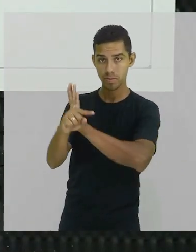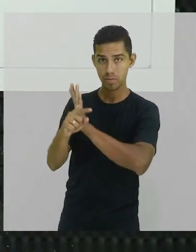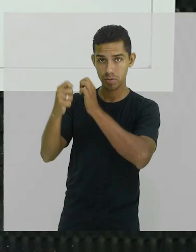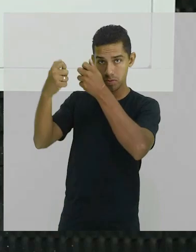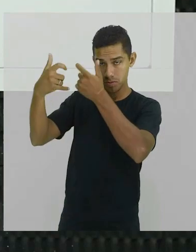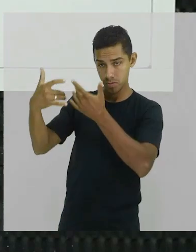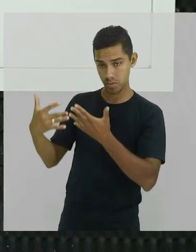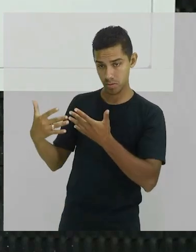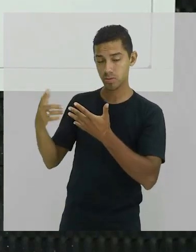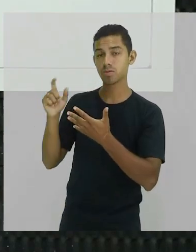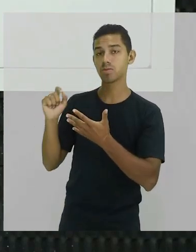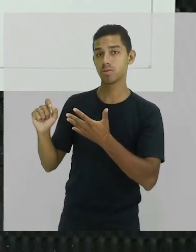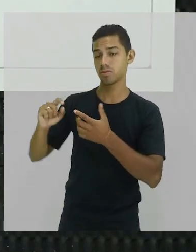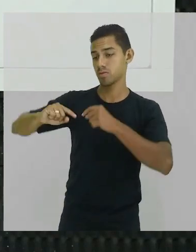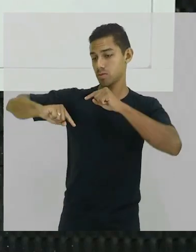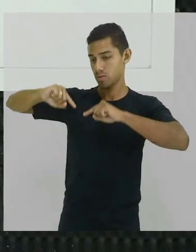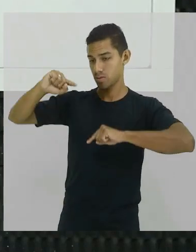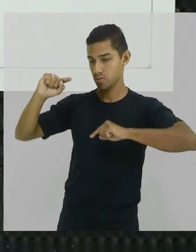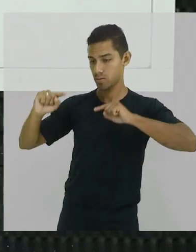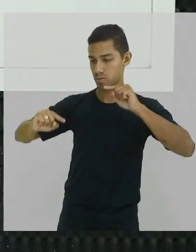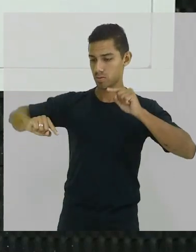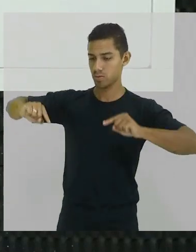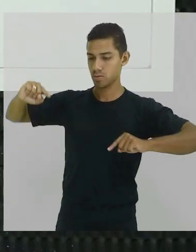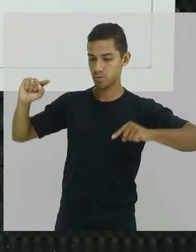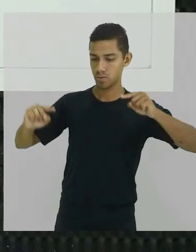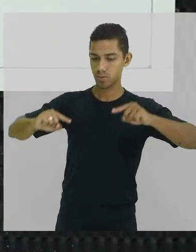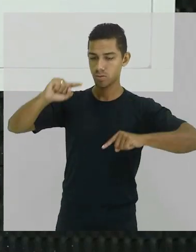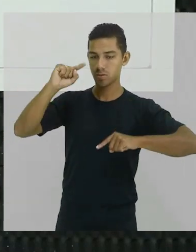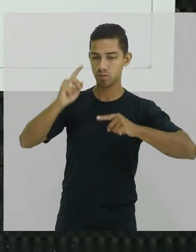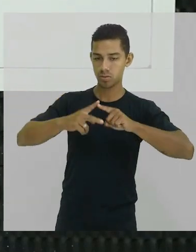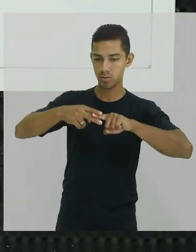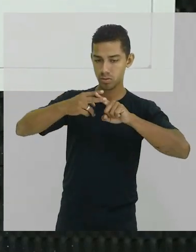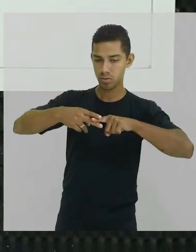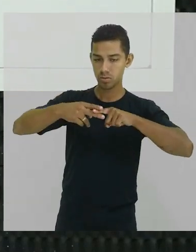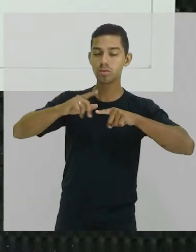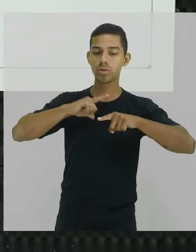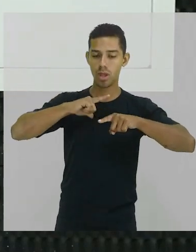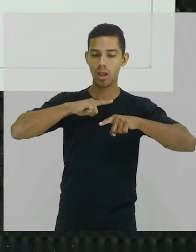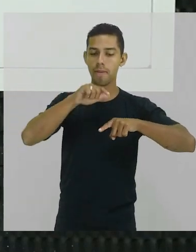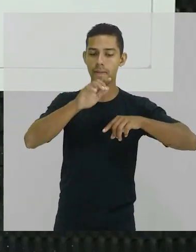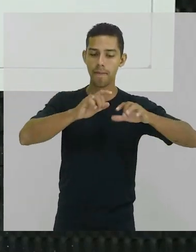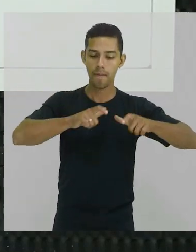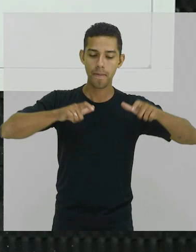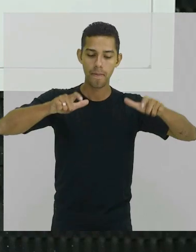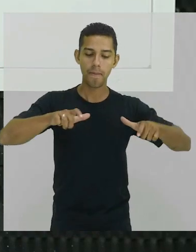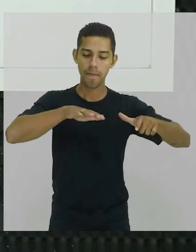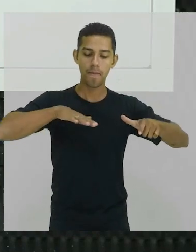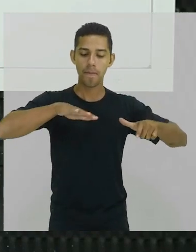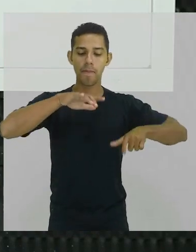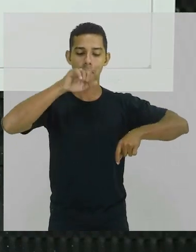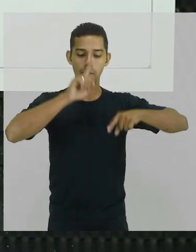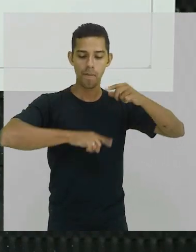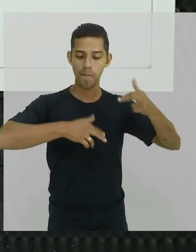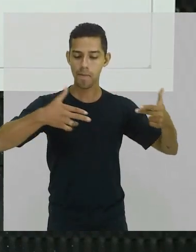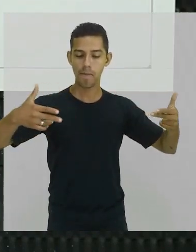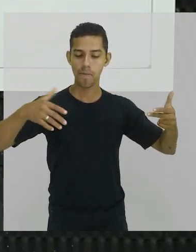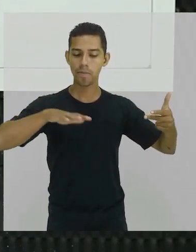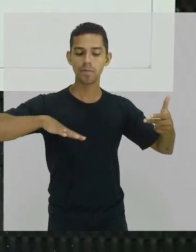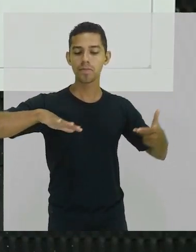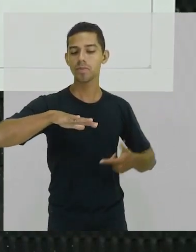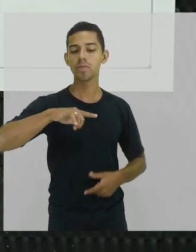falando da onda mecânica, né? Porque ali nós temos o som,